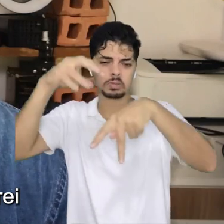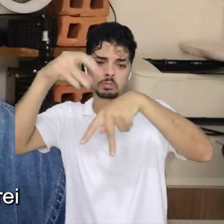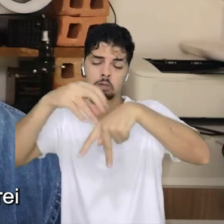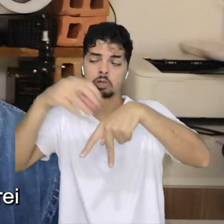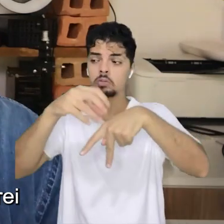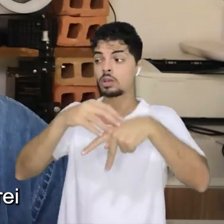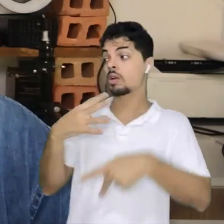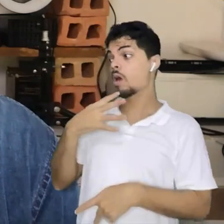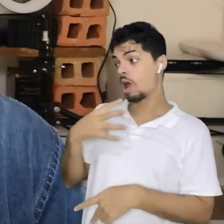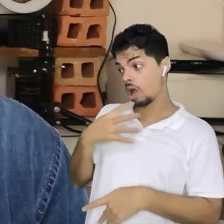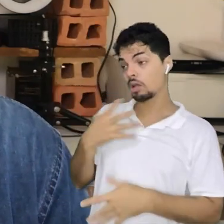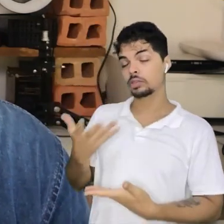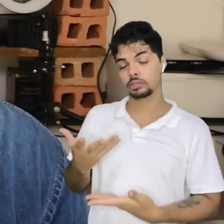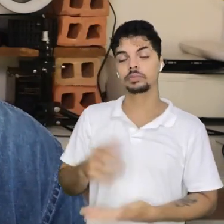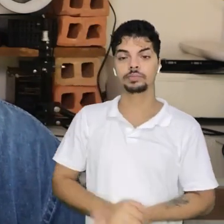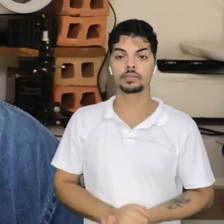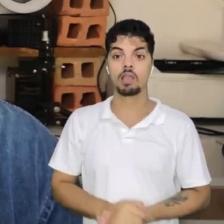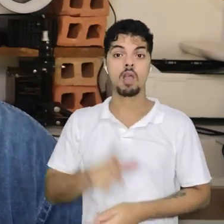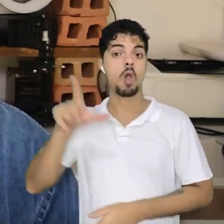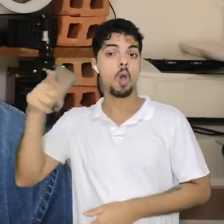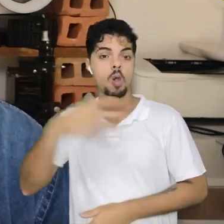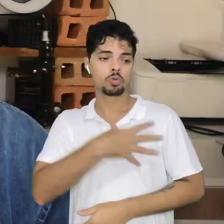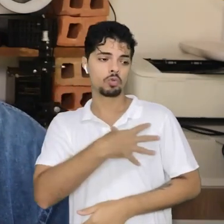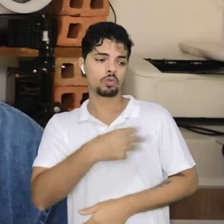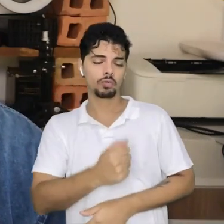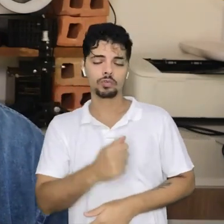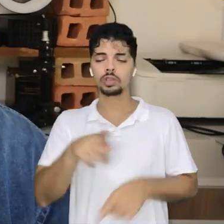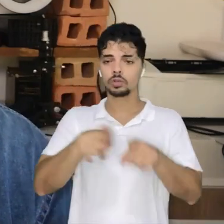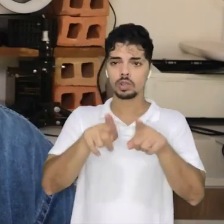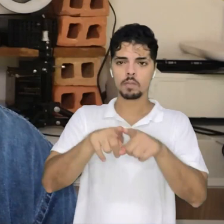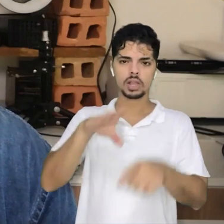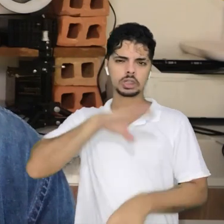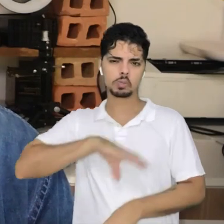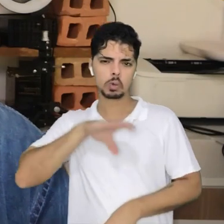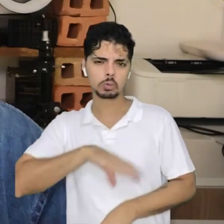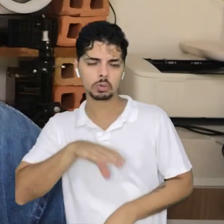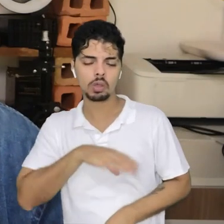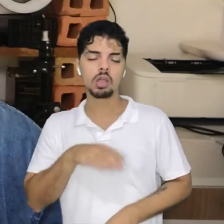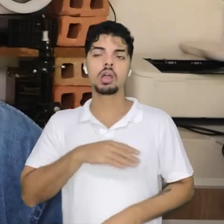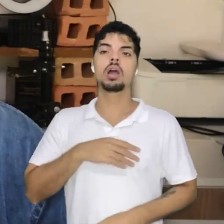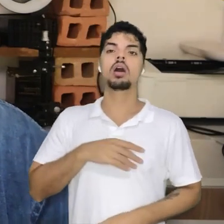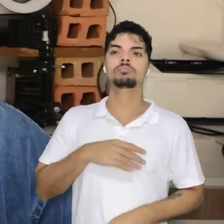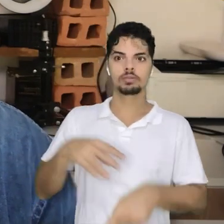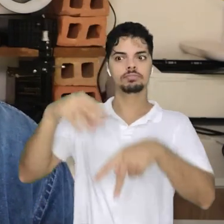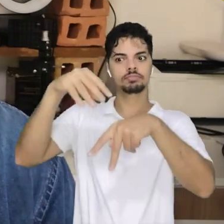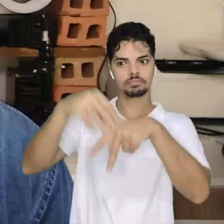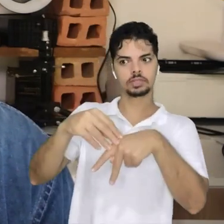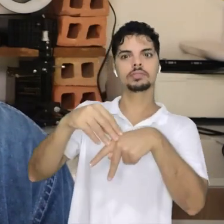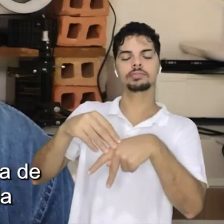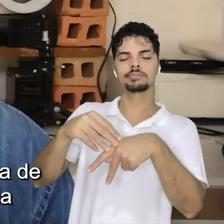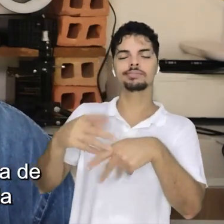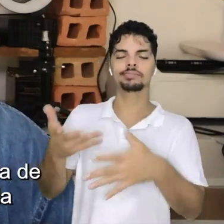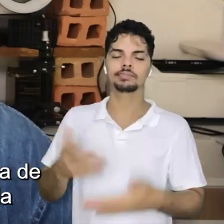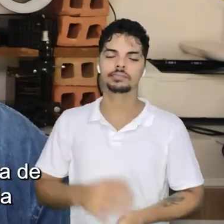o próprio filho do rei de Portugal tinha se tornado uma marca da nova nação no sul havia